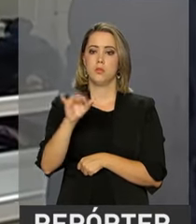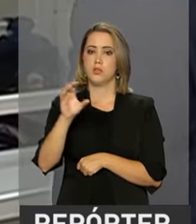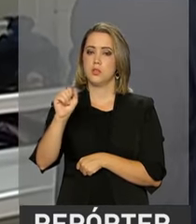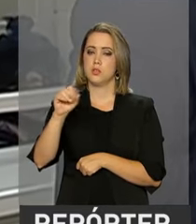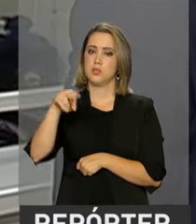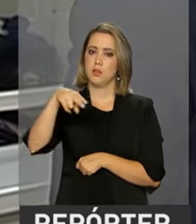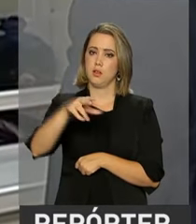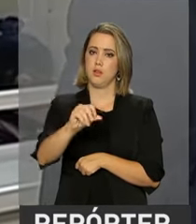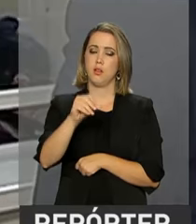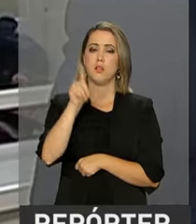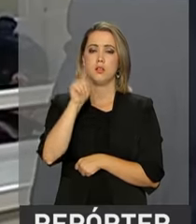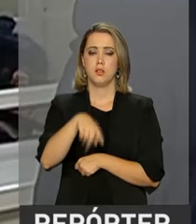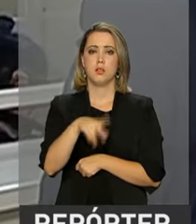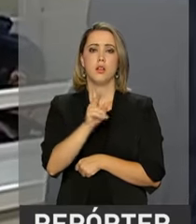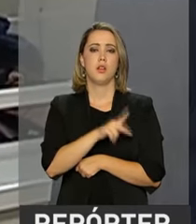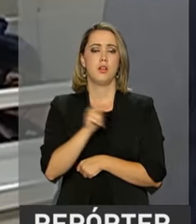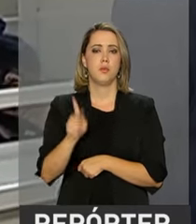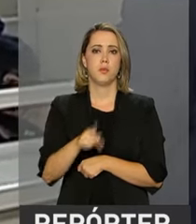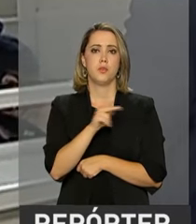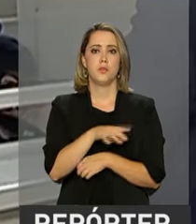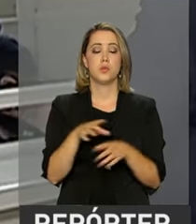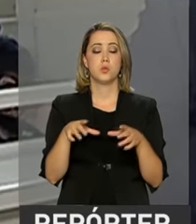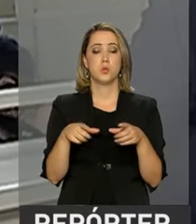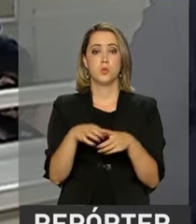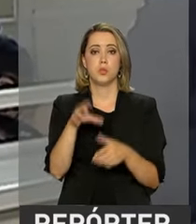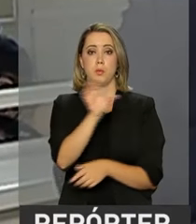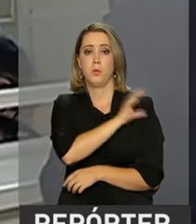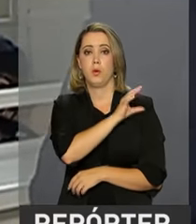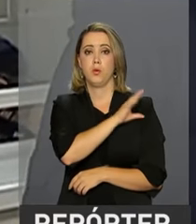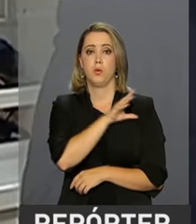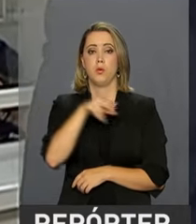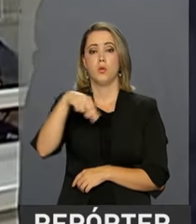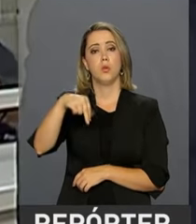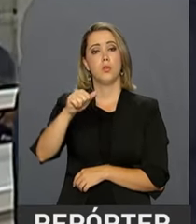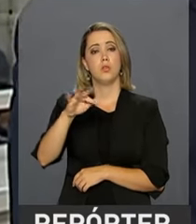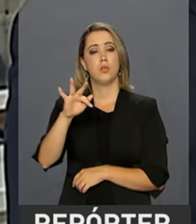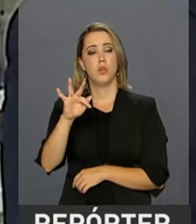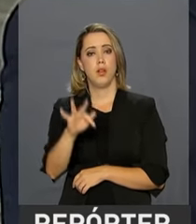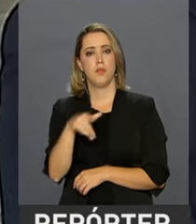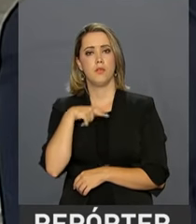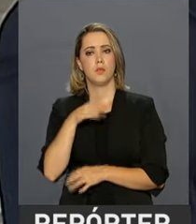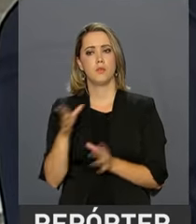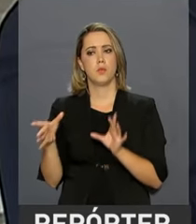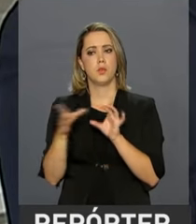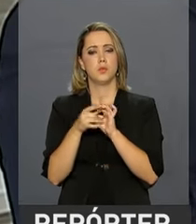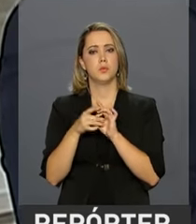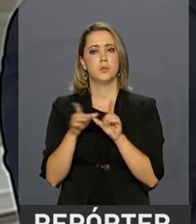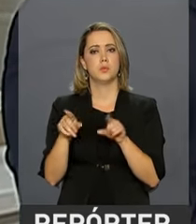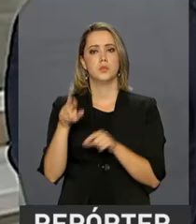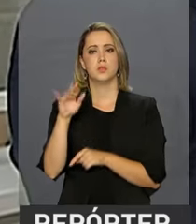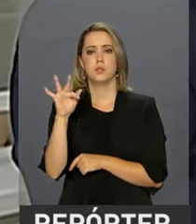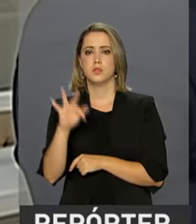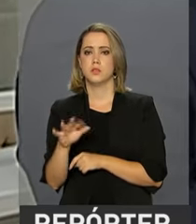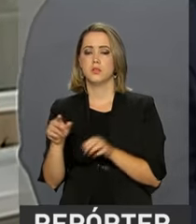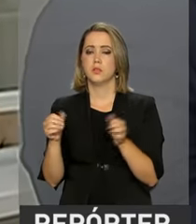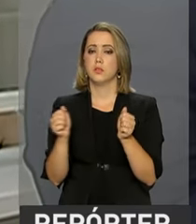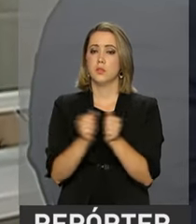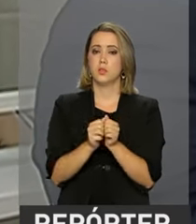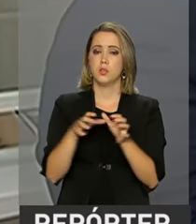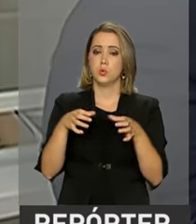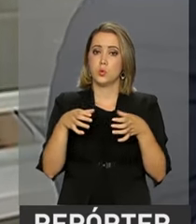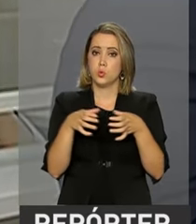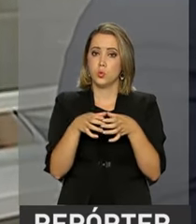e coordenadora do NAF, Núcleo de Apoio Contábil e Fiscal, uma parceria entre a Receita Federal e a Faculdade de Processos aqui em